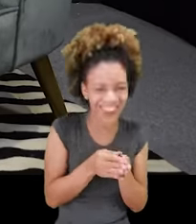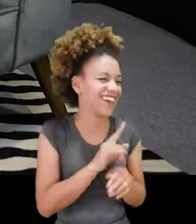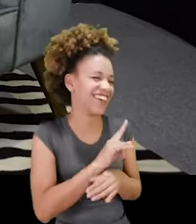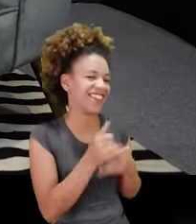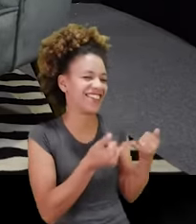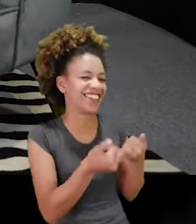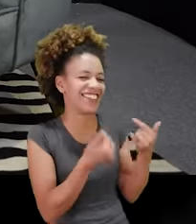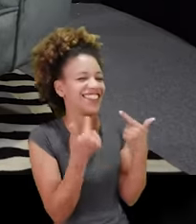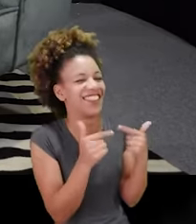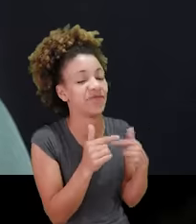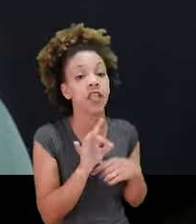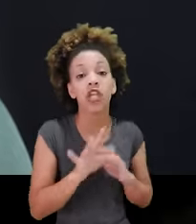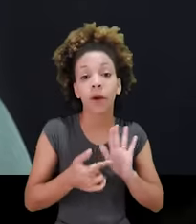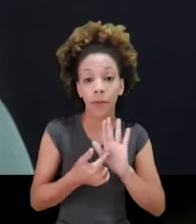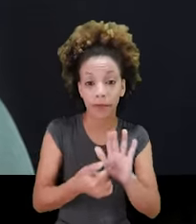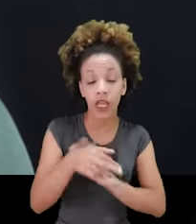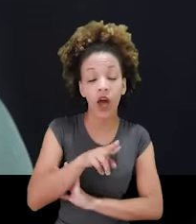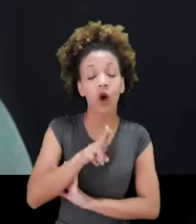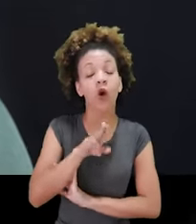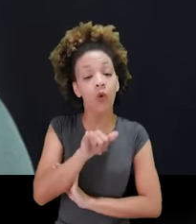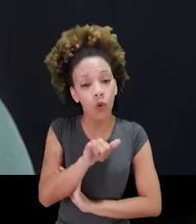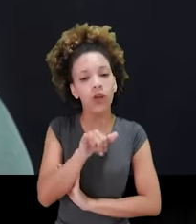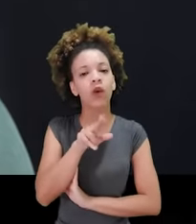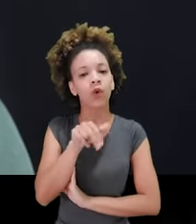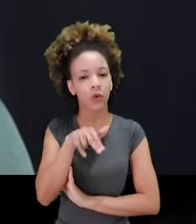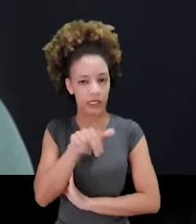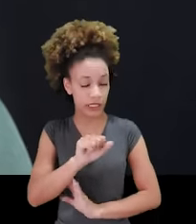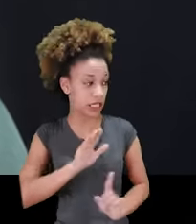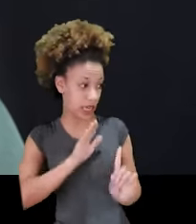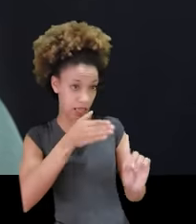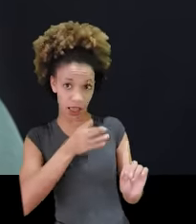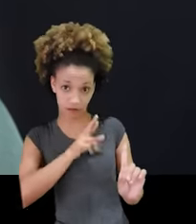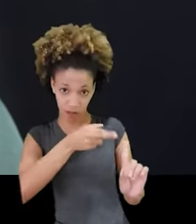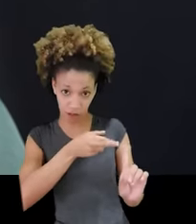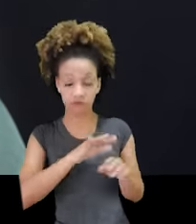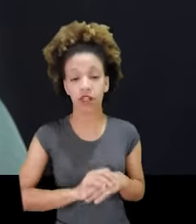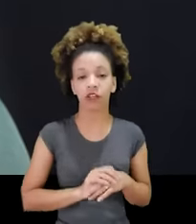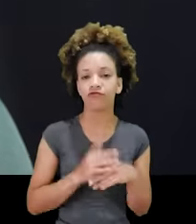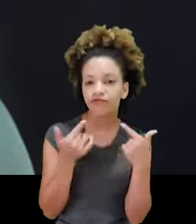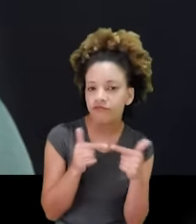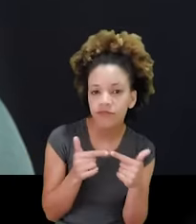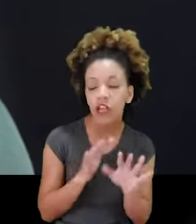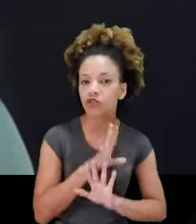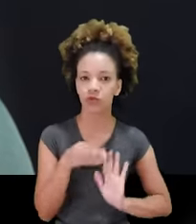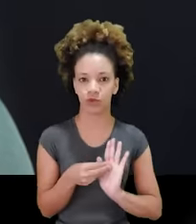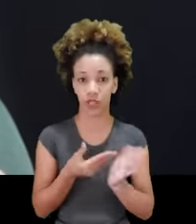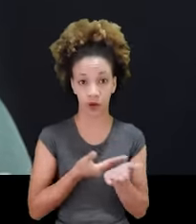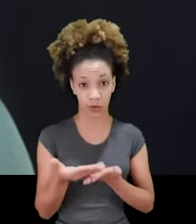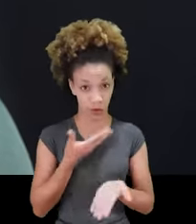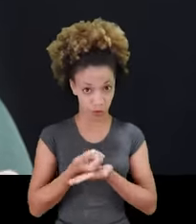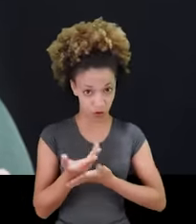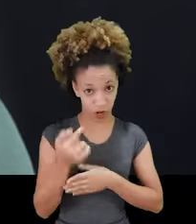Não, brincadeira. Só para apresentar, o Rui Unas é um cara que para mim é uma referência de humor, de tudo. É o cara que começou o